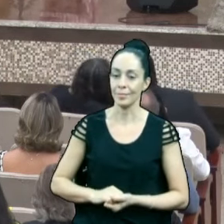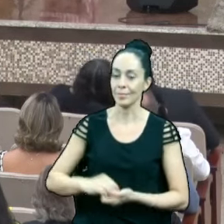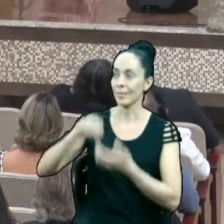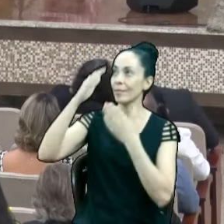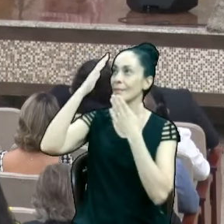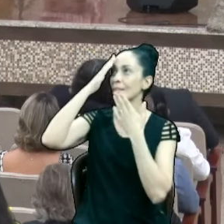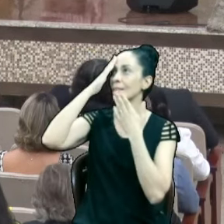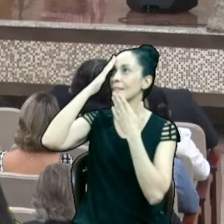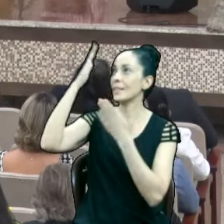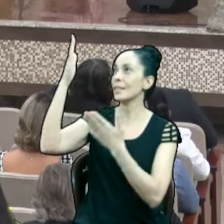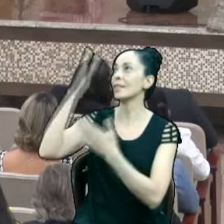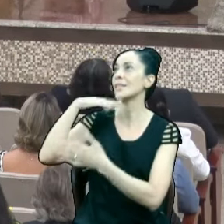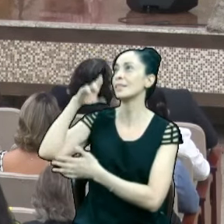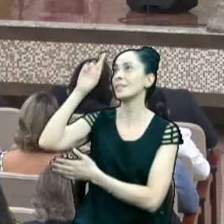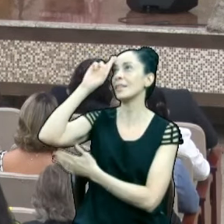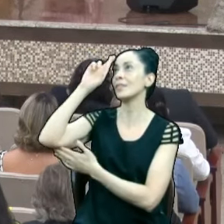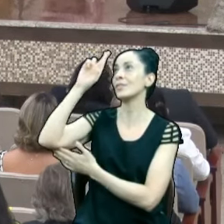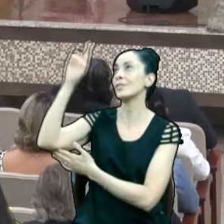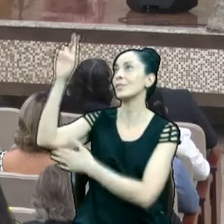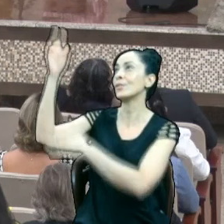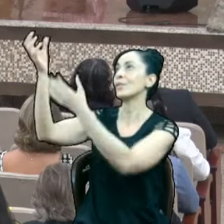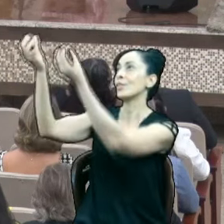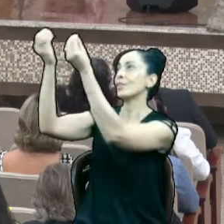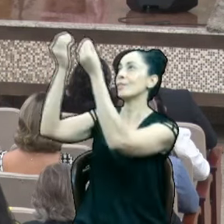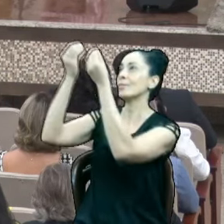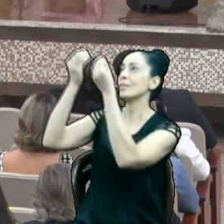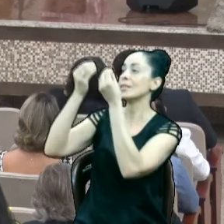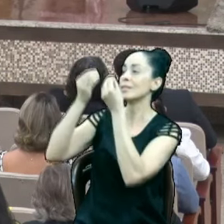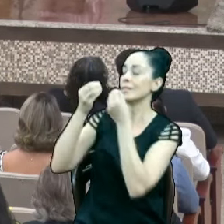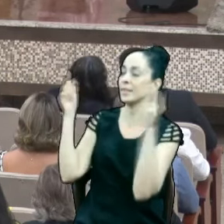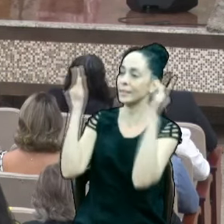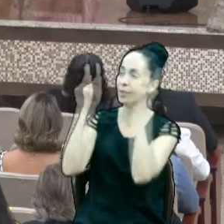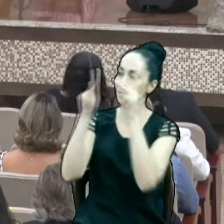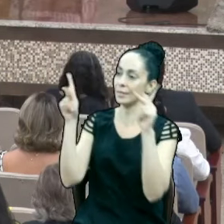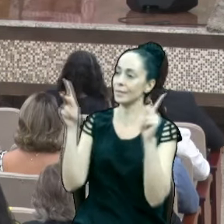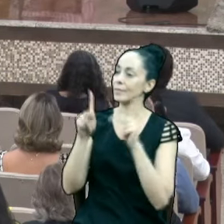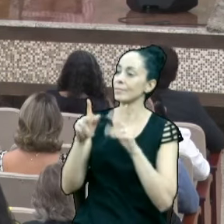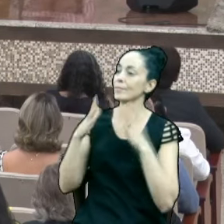a alma 1